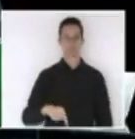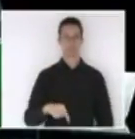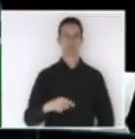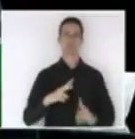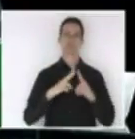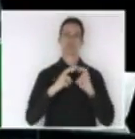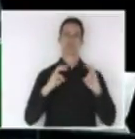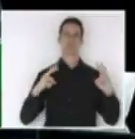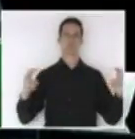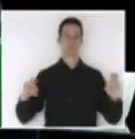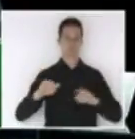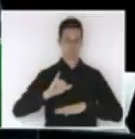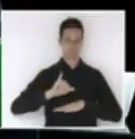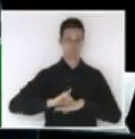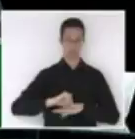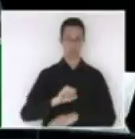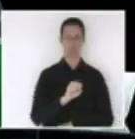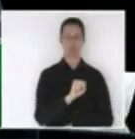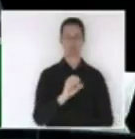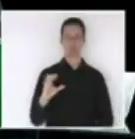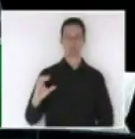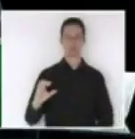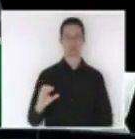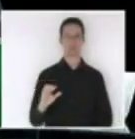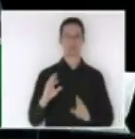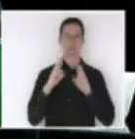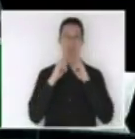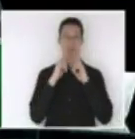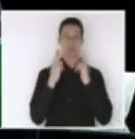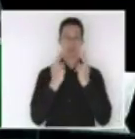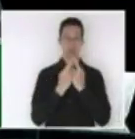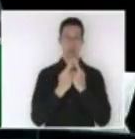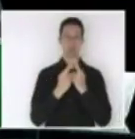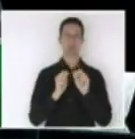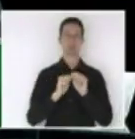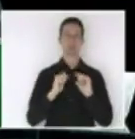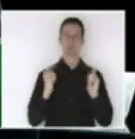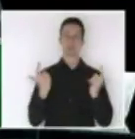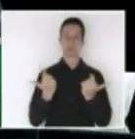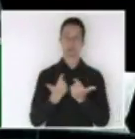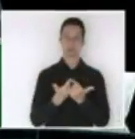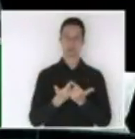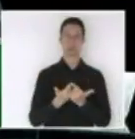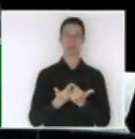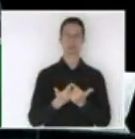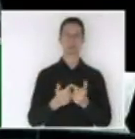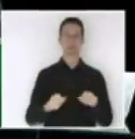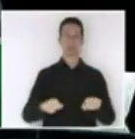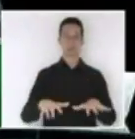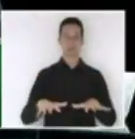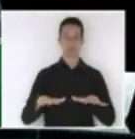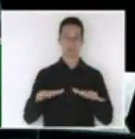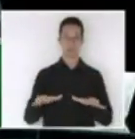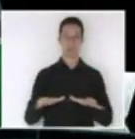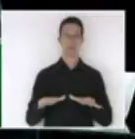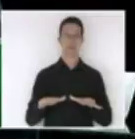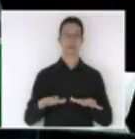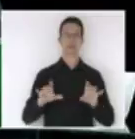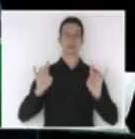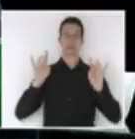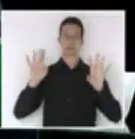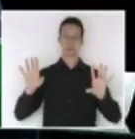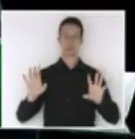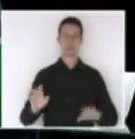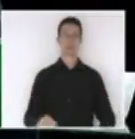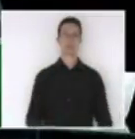de Florianópolis, capital do Estado de Santa Catarina, reuniu-se a Assembleia Legislativa em sessão extraordinária. Ordem do